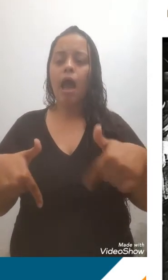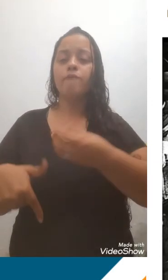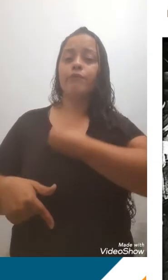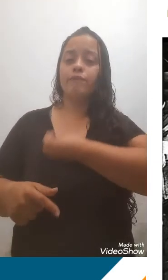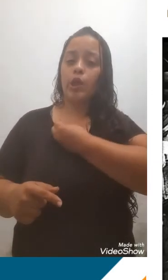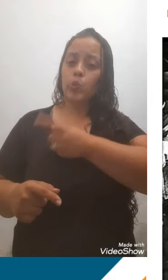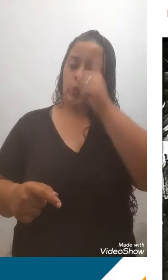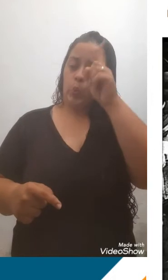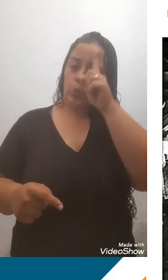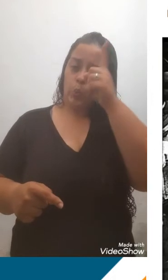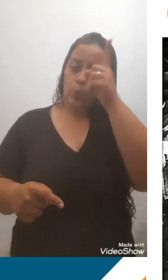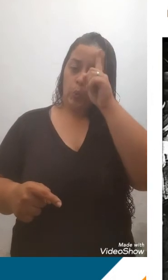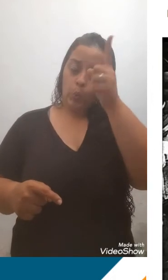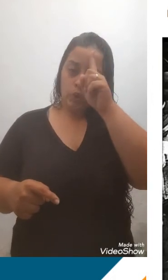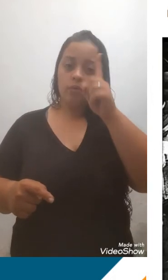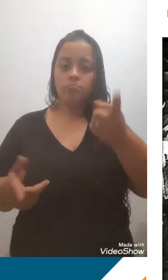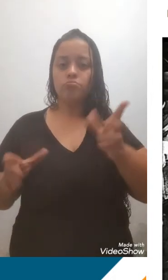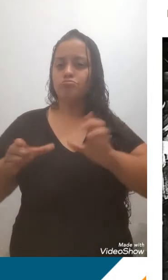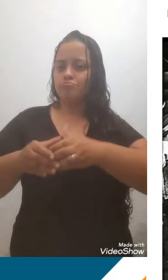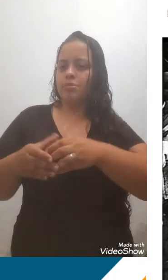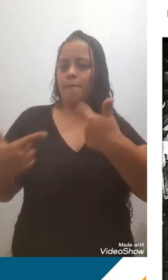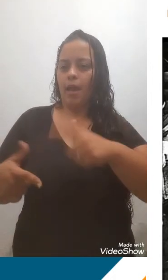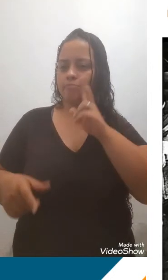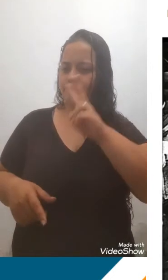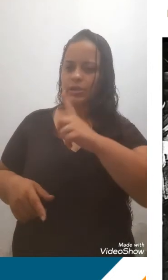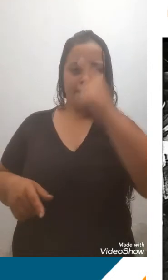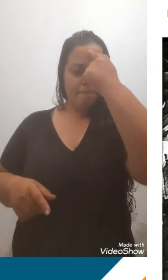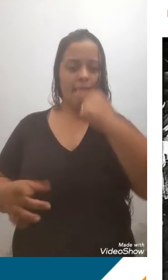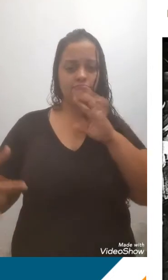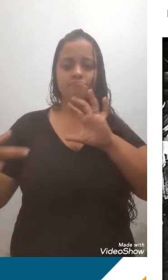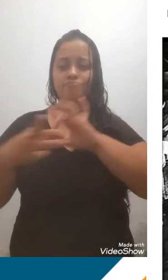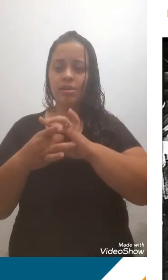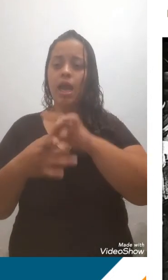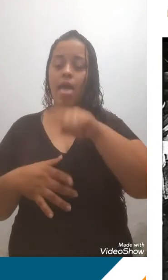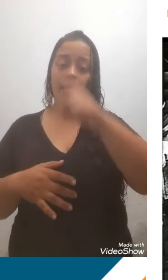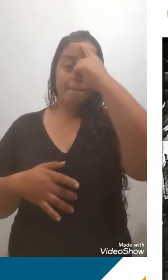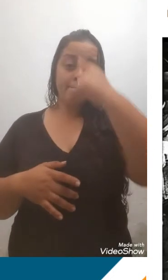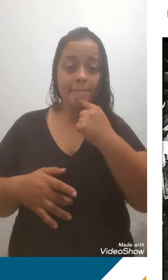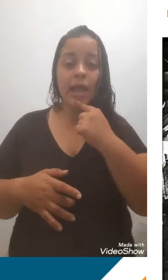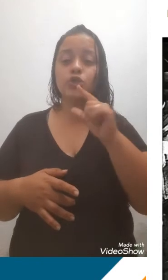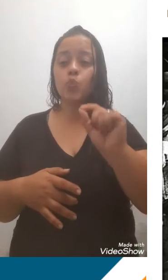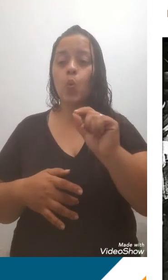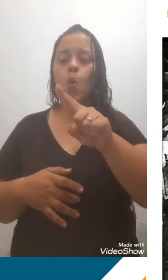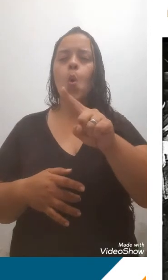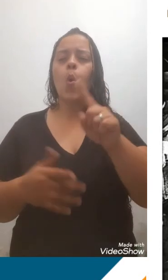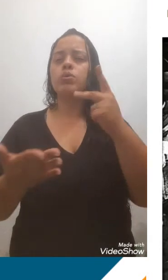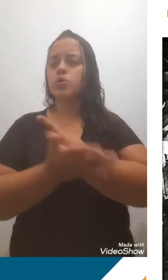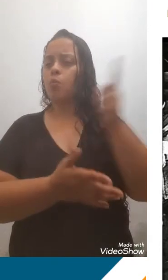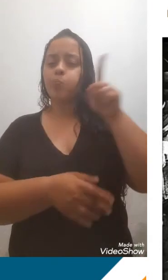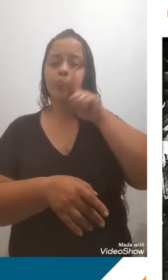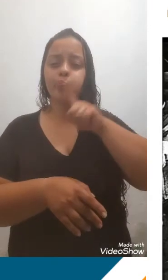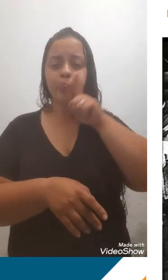convivência dentro das fábricas num determinado espaço. A gente pode ver nessa imagem que eu trouxe, ela é uma imagem que ocorreu nos